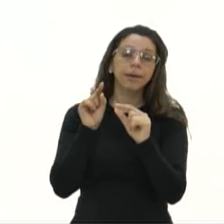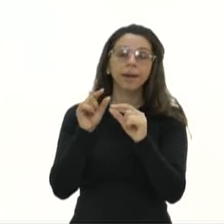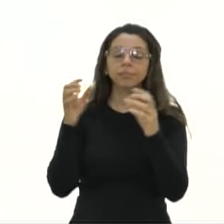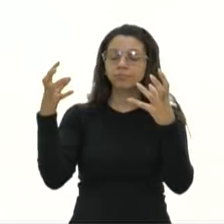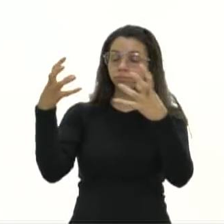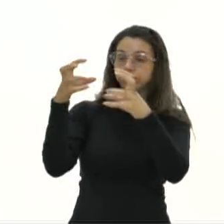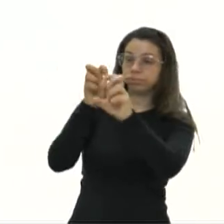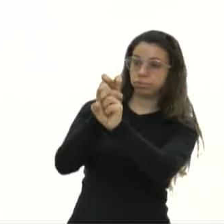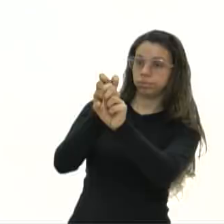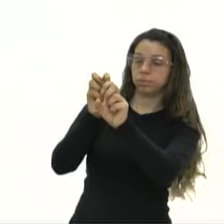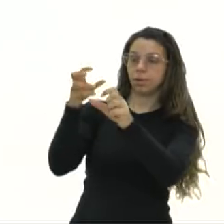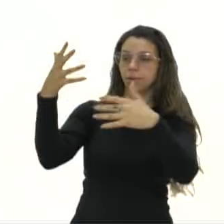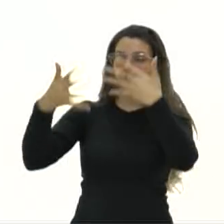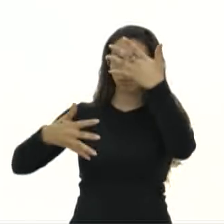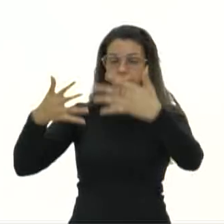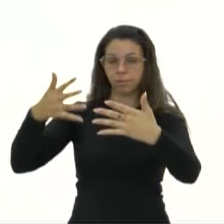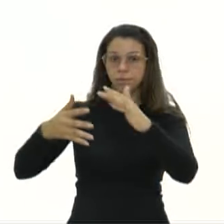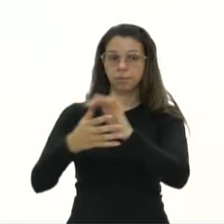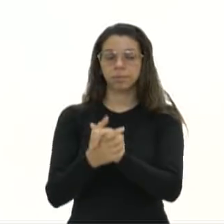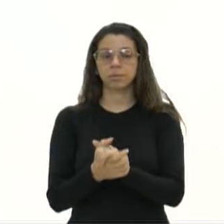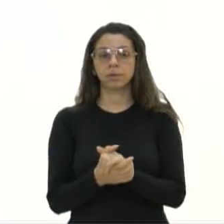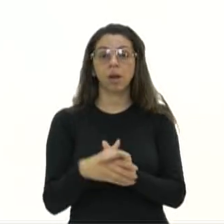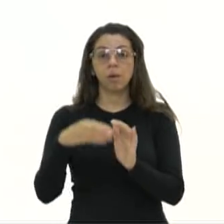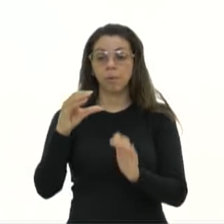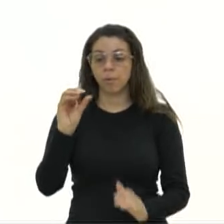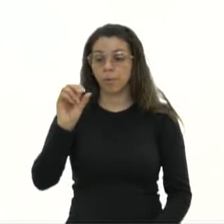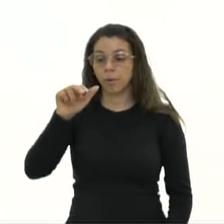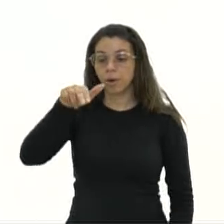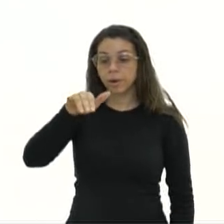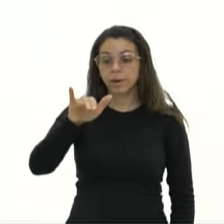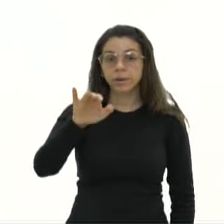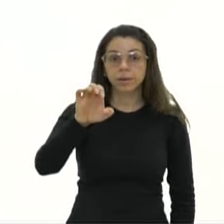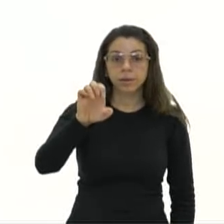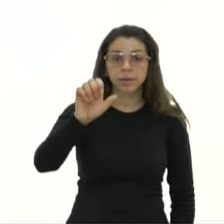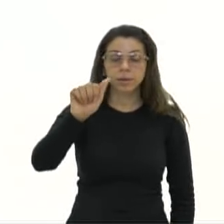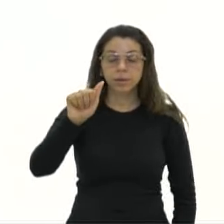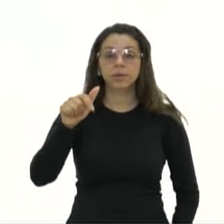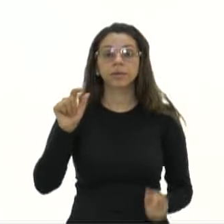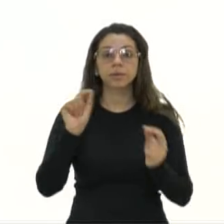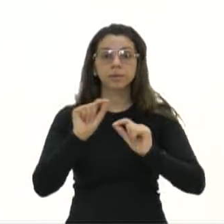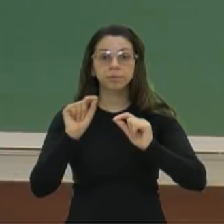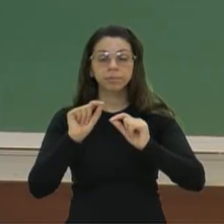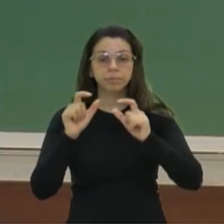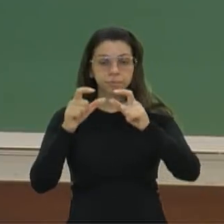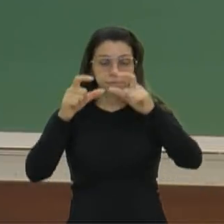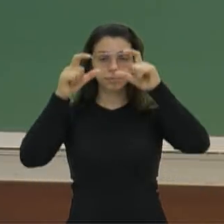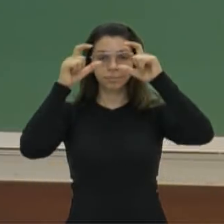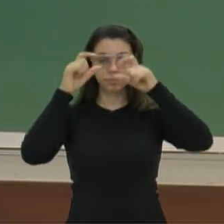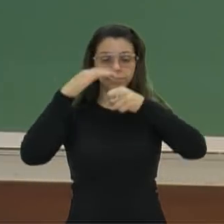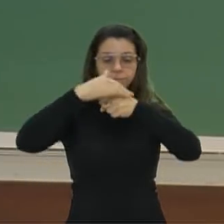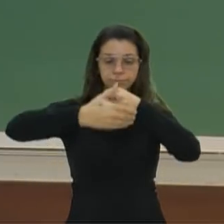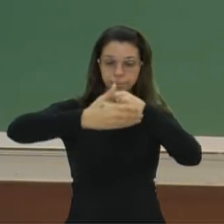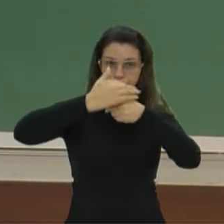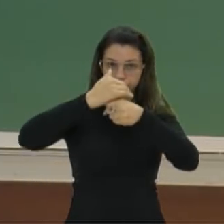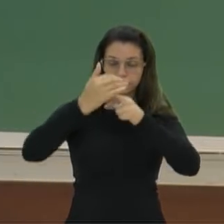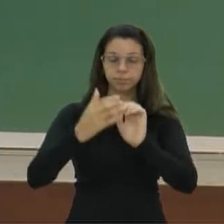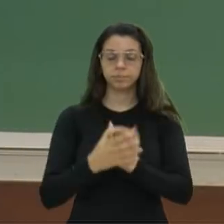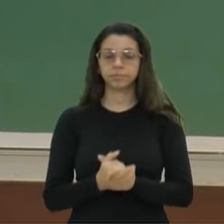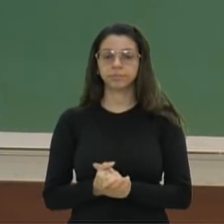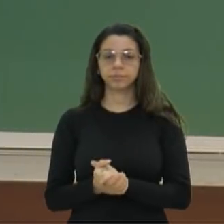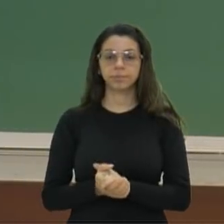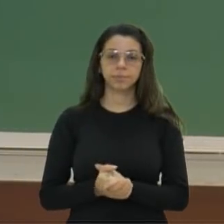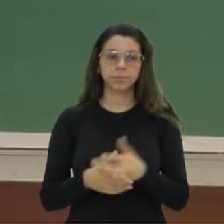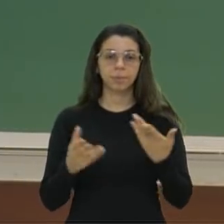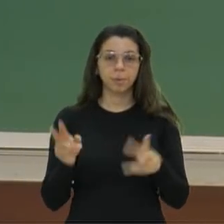da forma irregular da nossa córnea e da lente que forma os nossos olhos. Então percebam aqui a